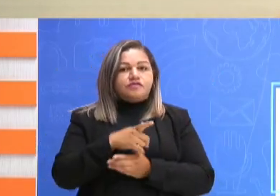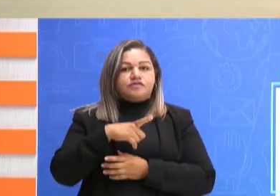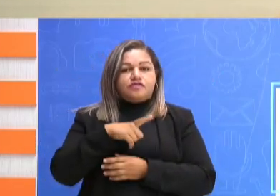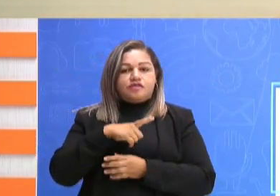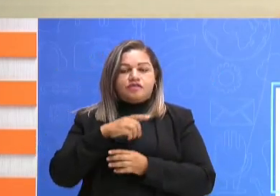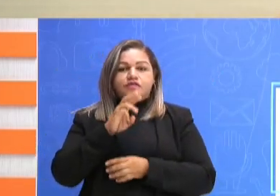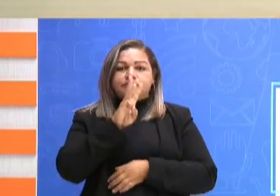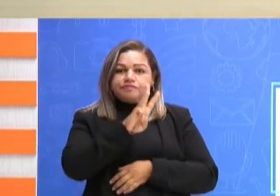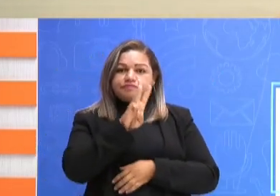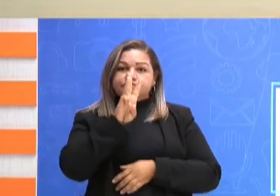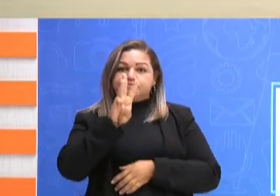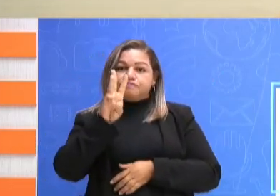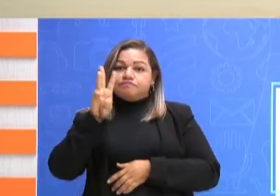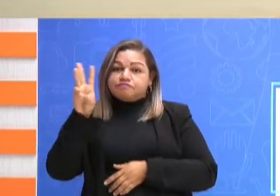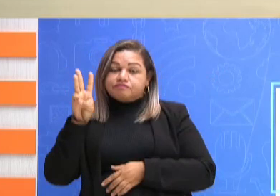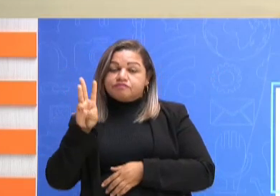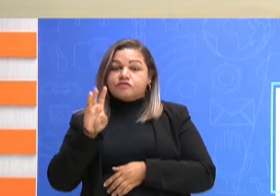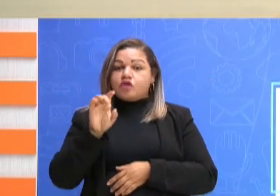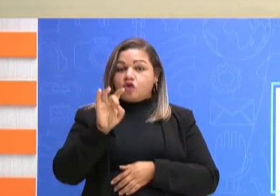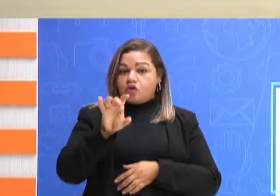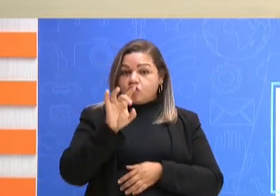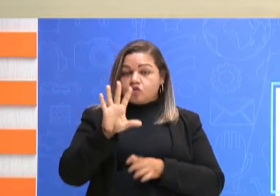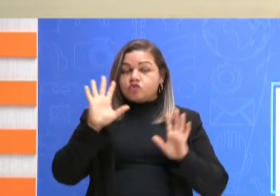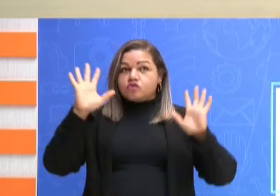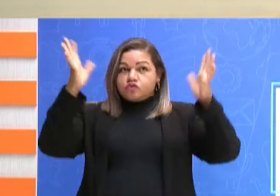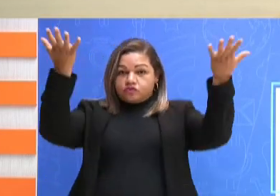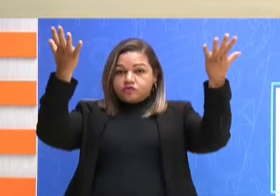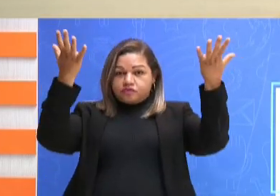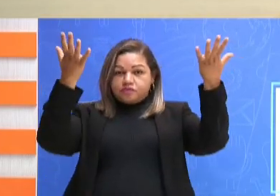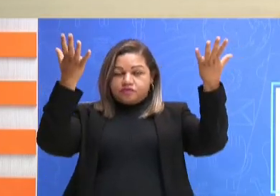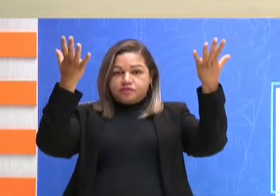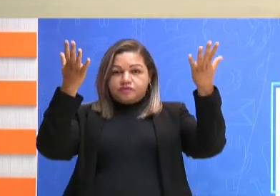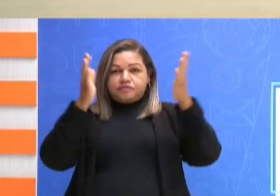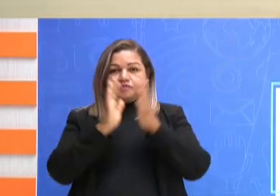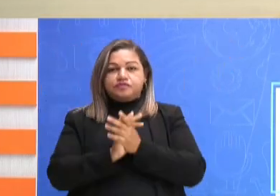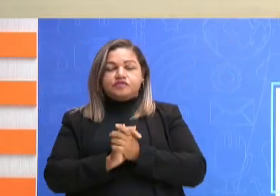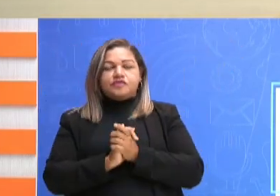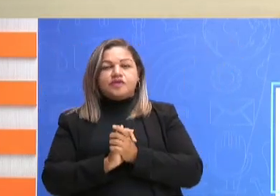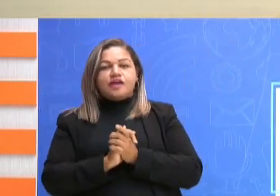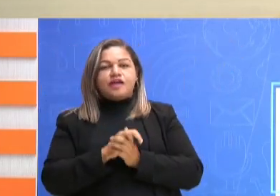um site específico para essa festa, que é